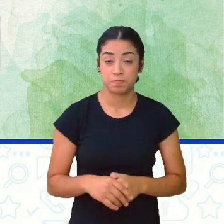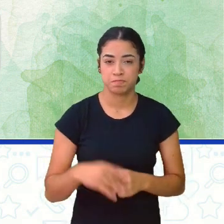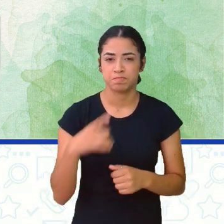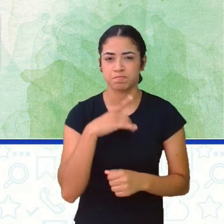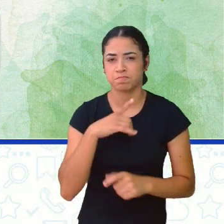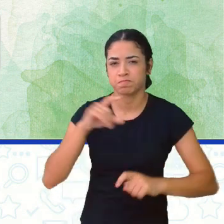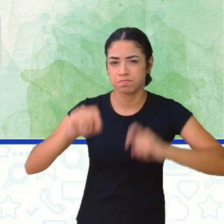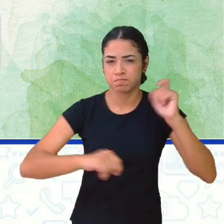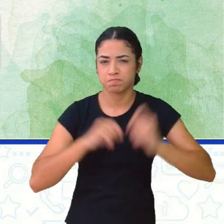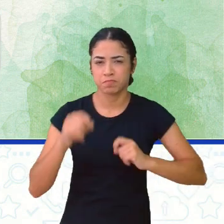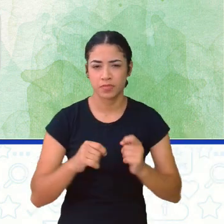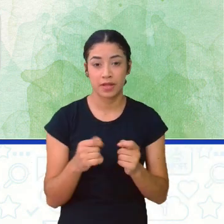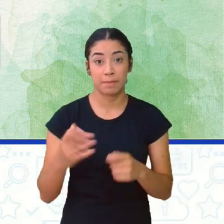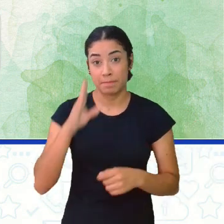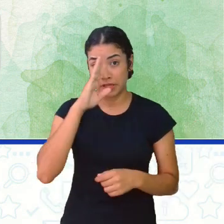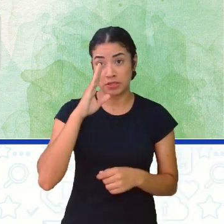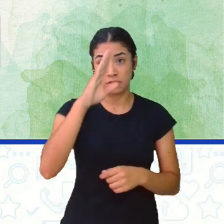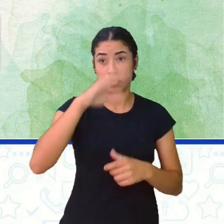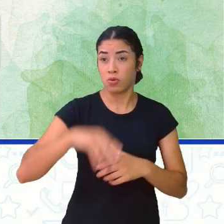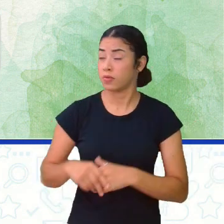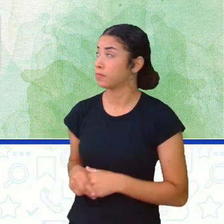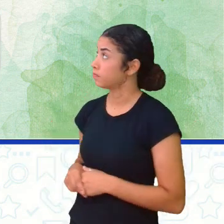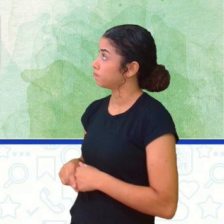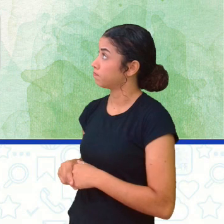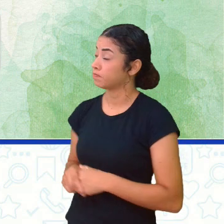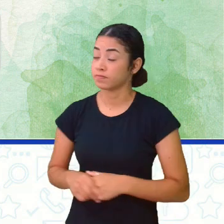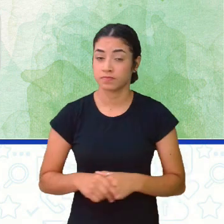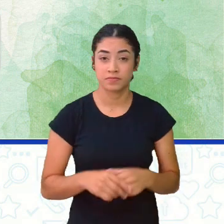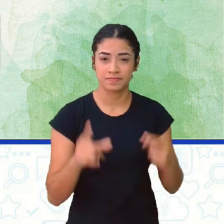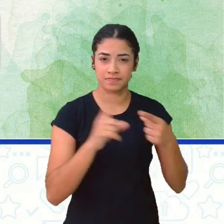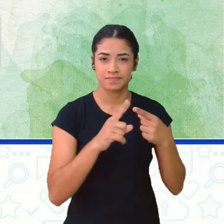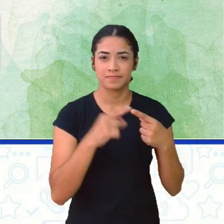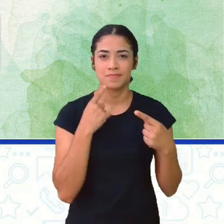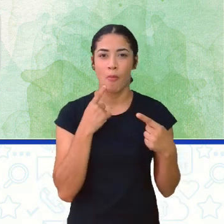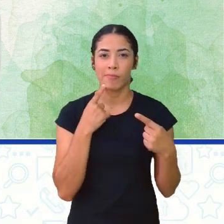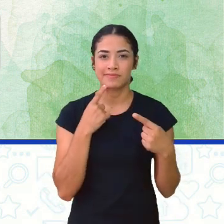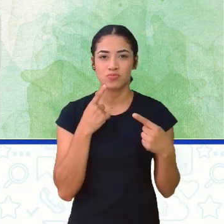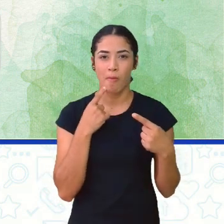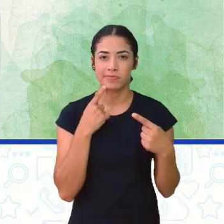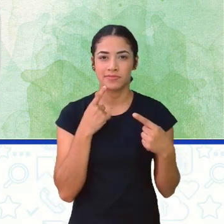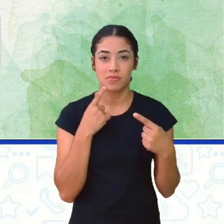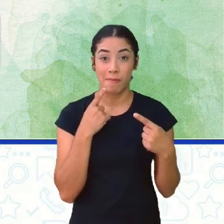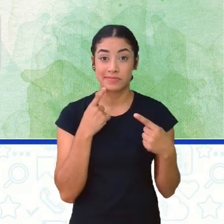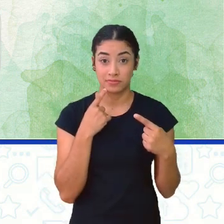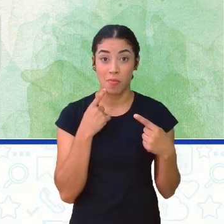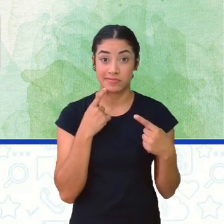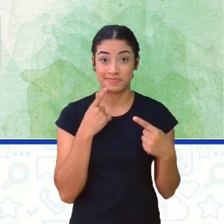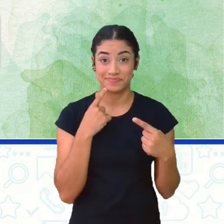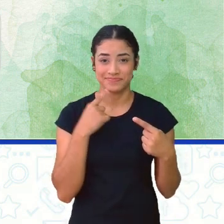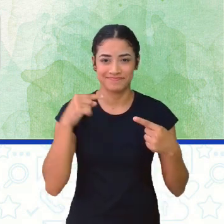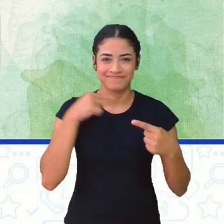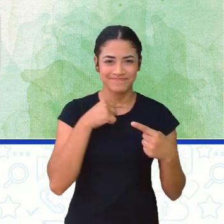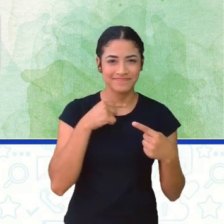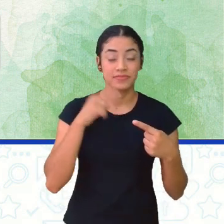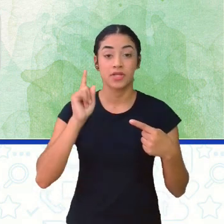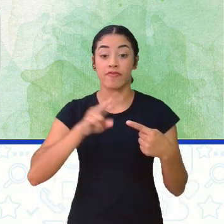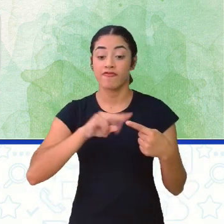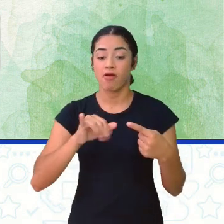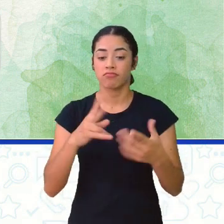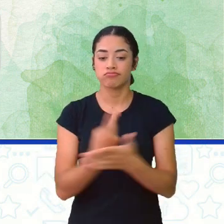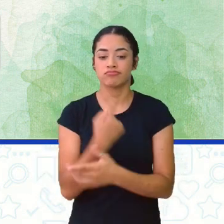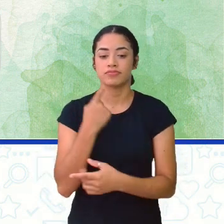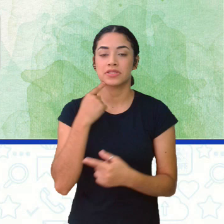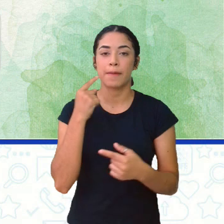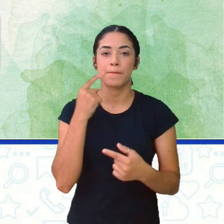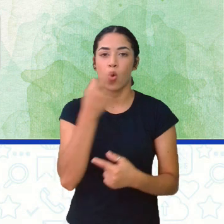das principais etapas da digestão. Primeiro é a mastigação, né? Então, a mastigação vai acontecer na